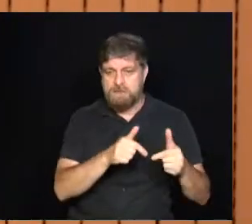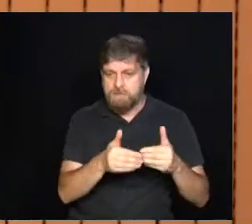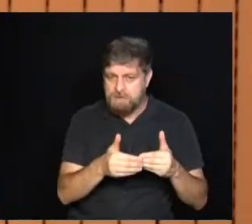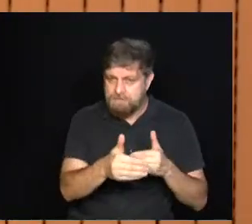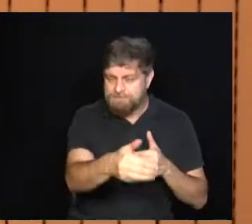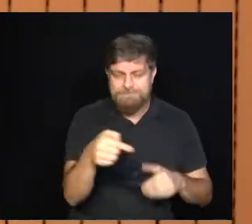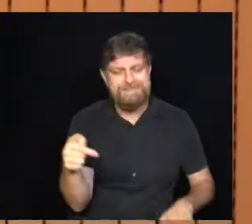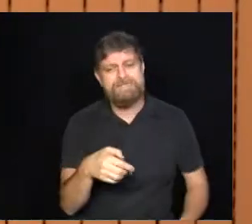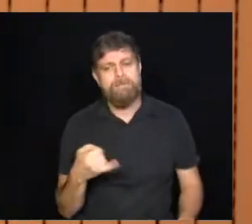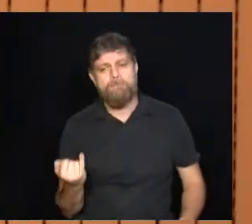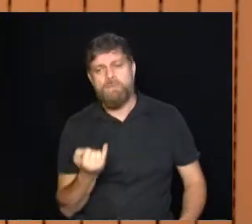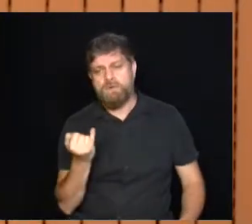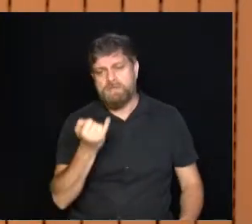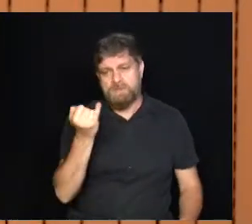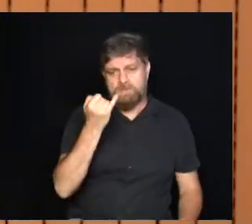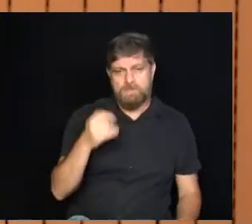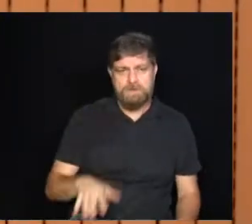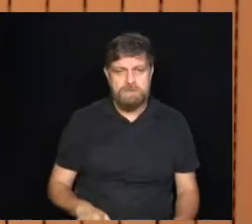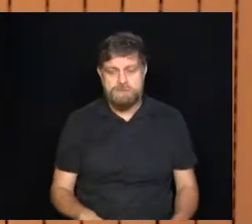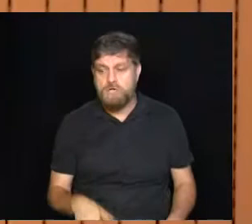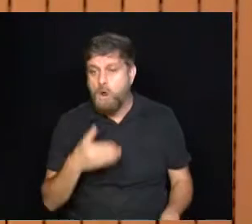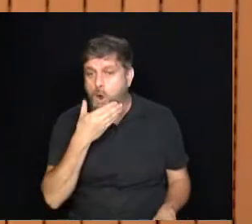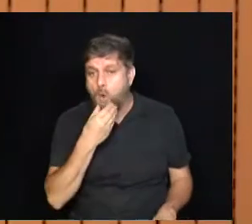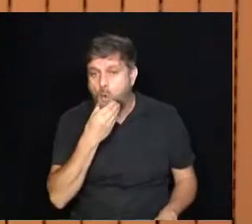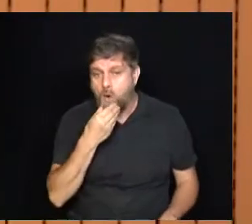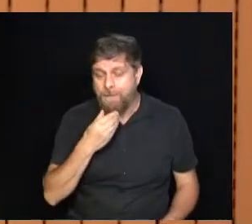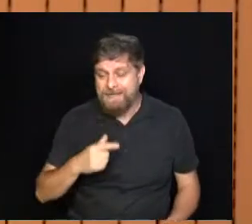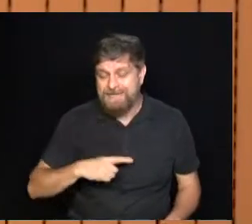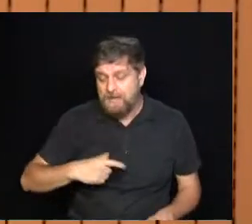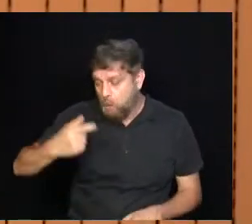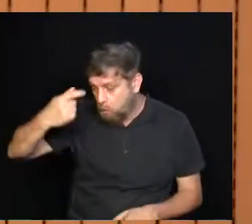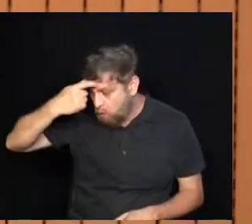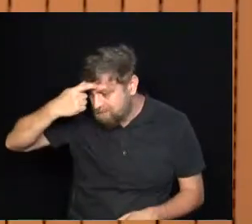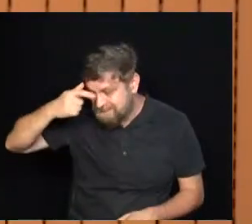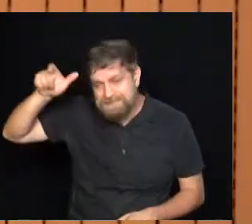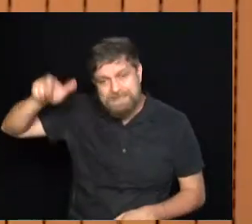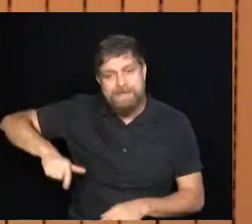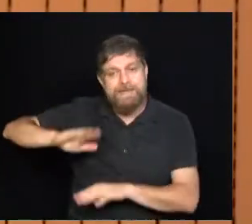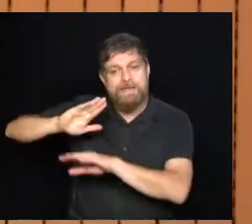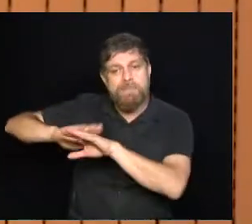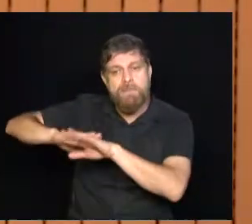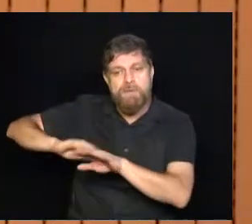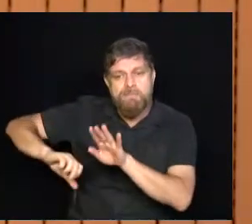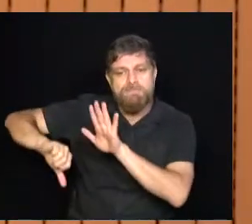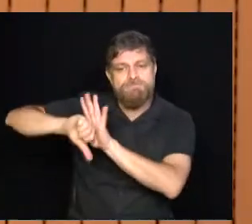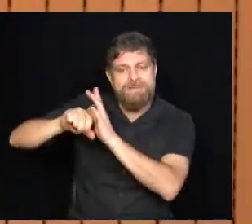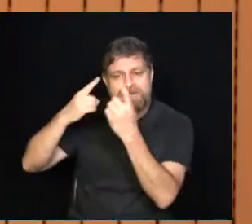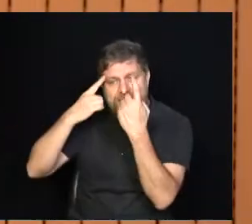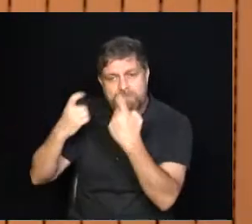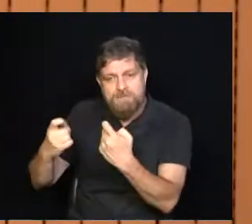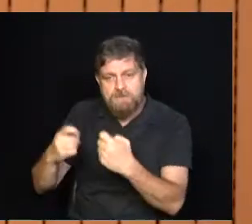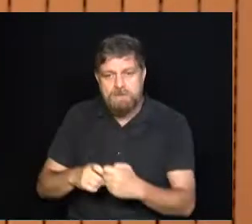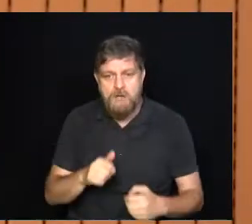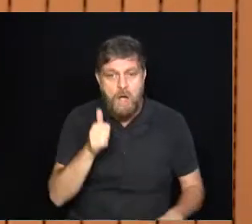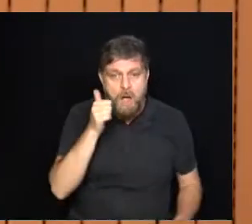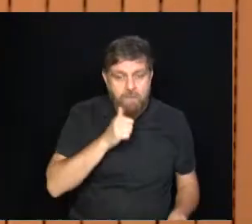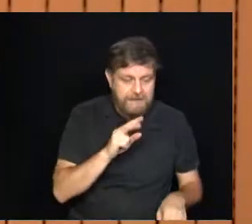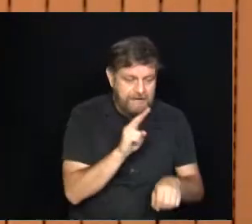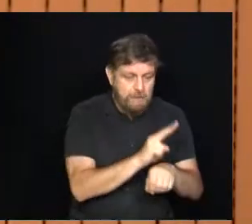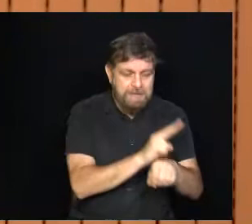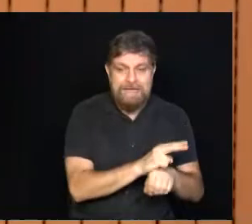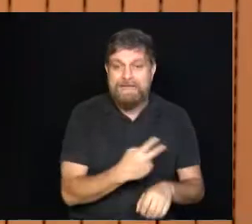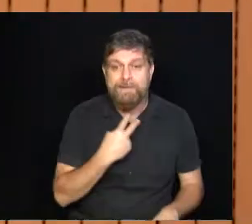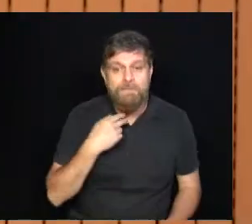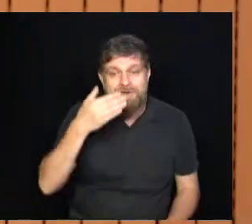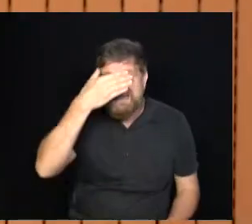muita importância, a gente também trabalhar com o autor de violência. A gente trabalha com as mulheres, mas também não podemos